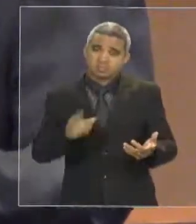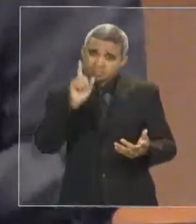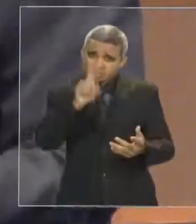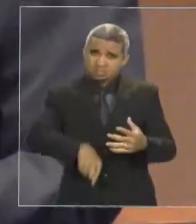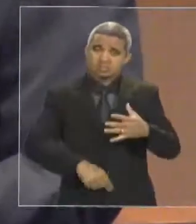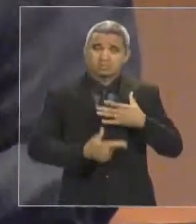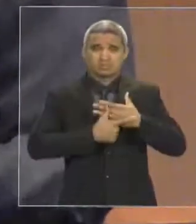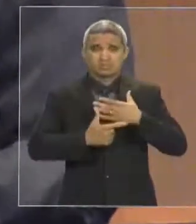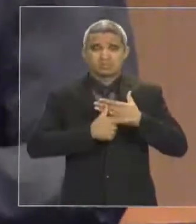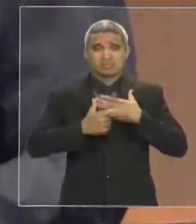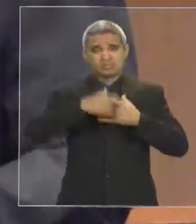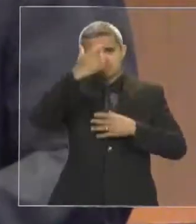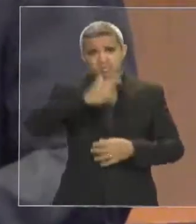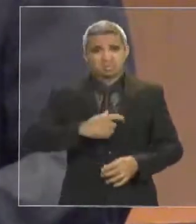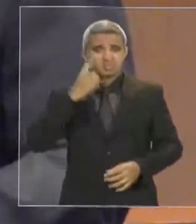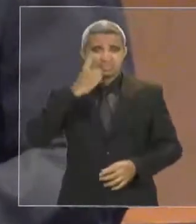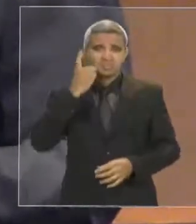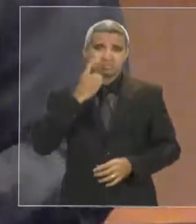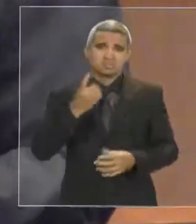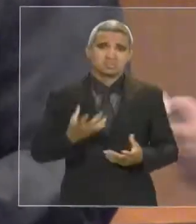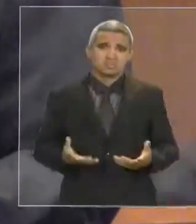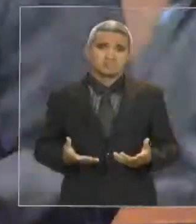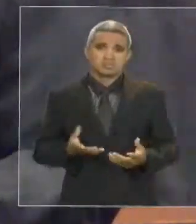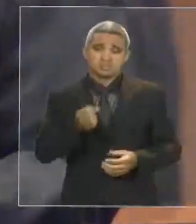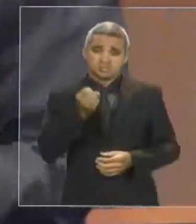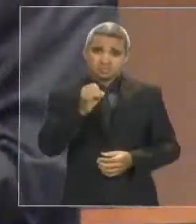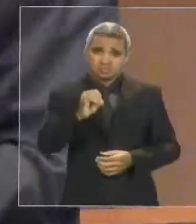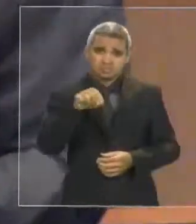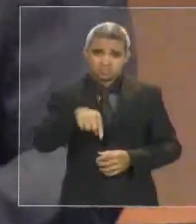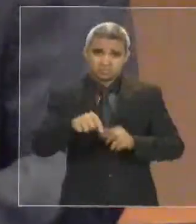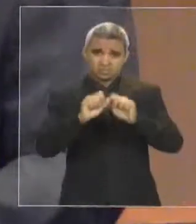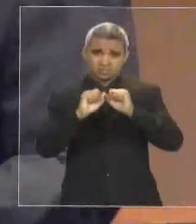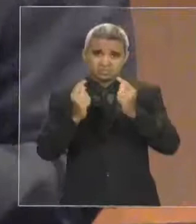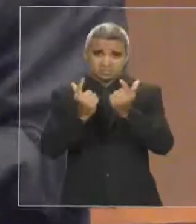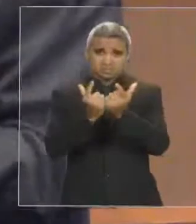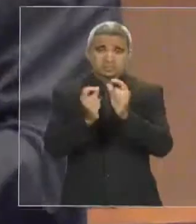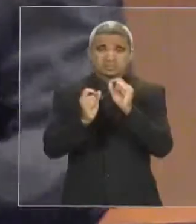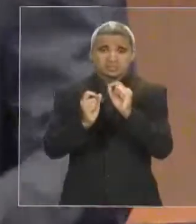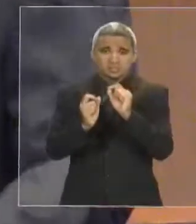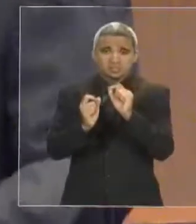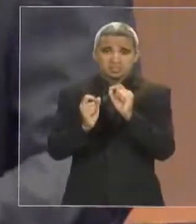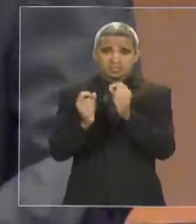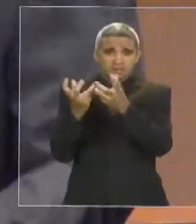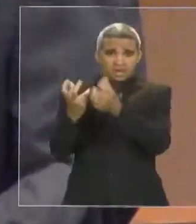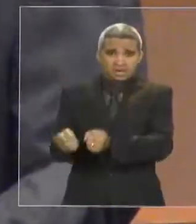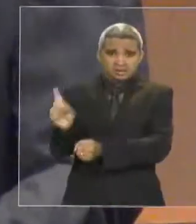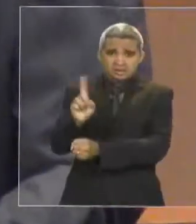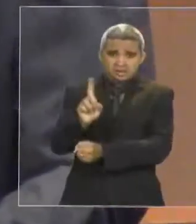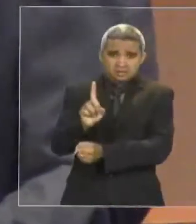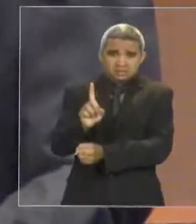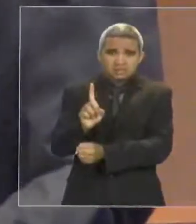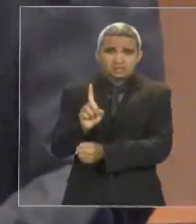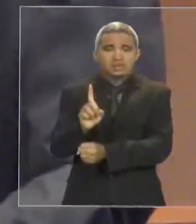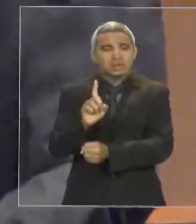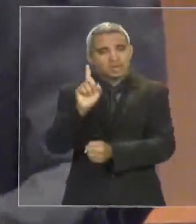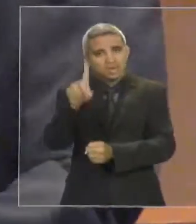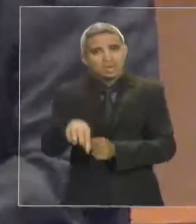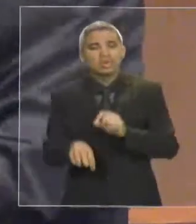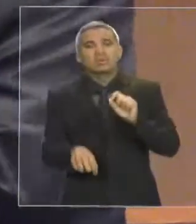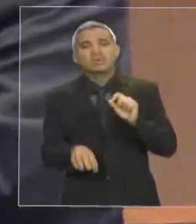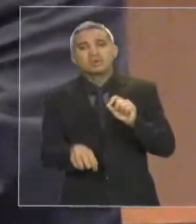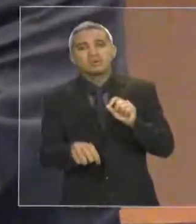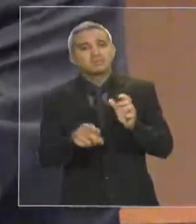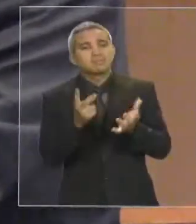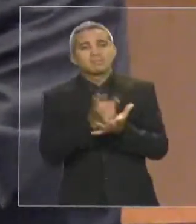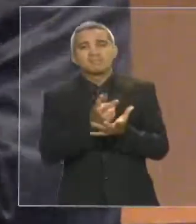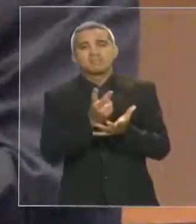No momento em que esta casa nega essa prerrogativa, ela está negando o próprio poder. Um